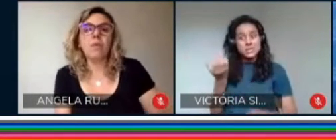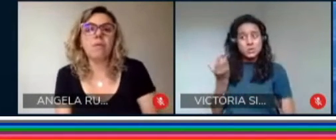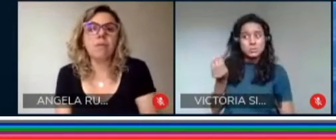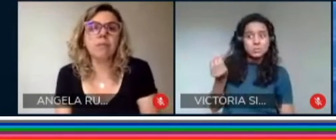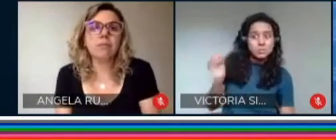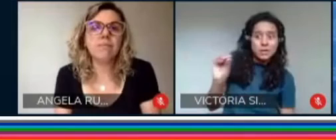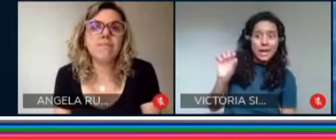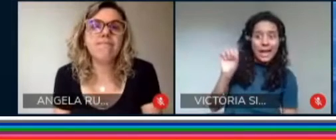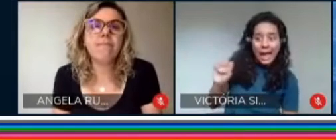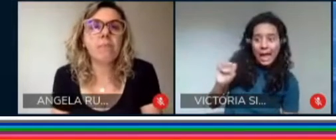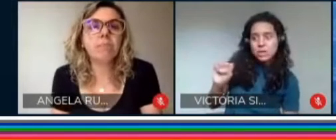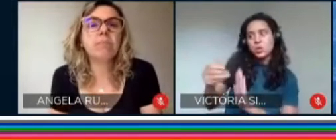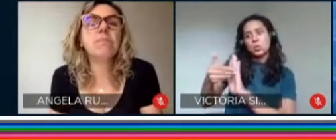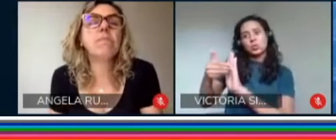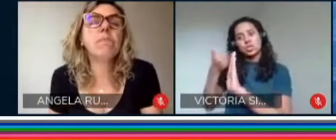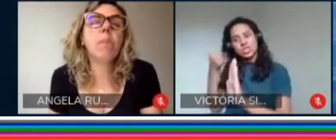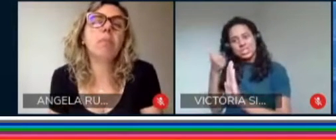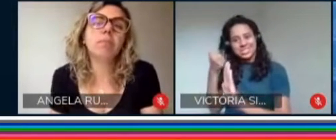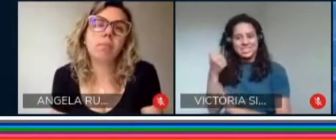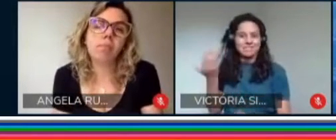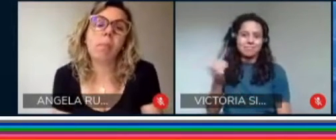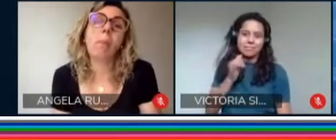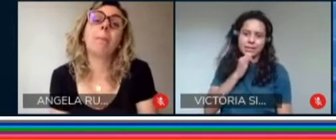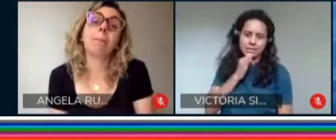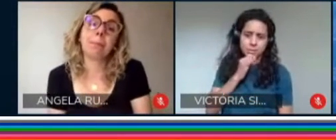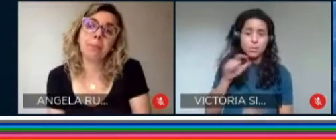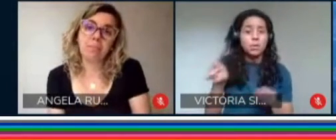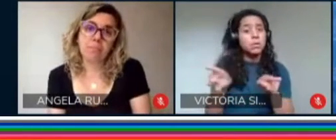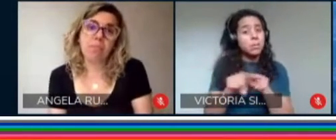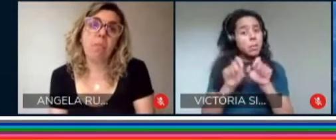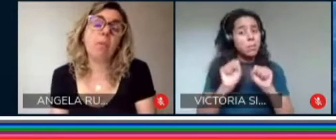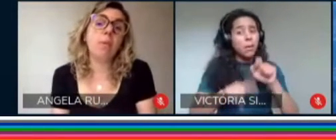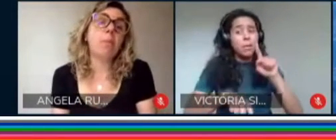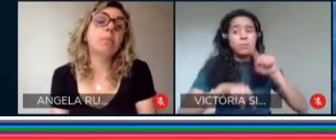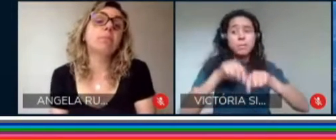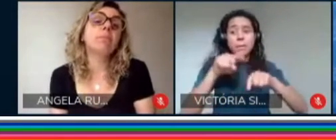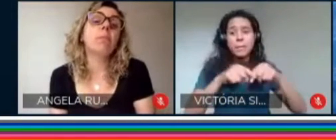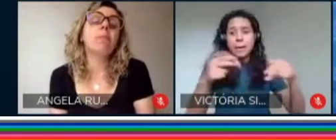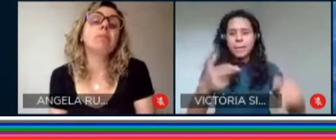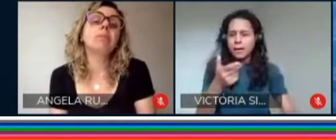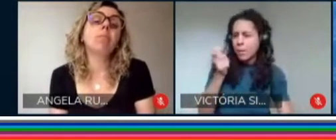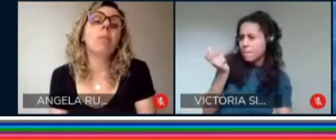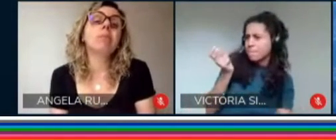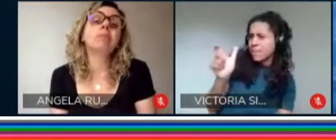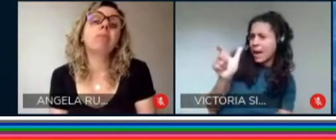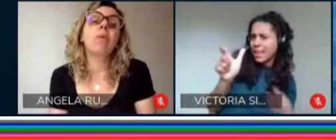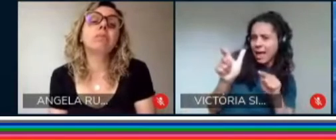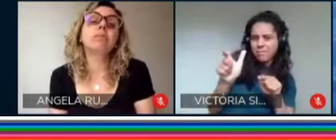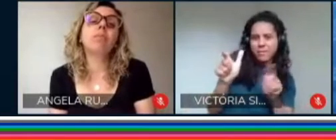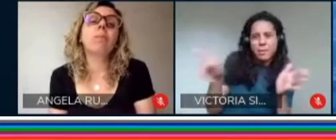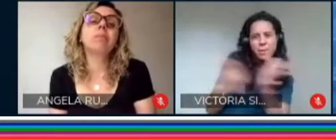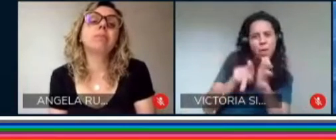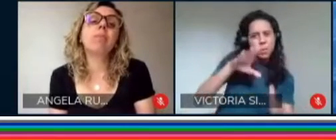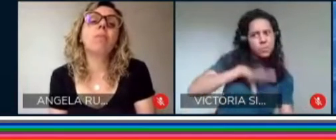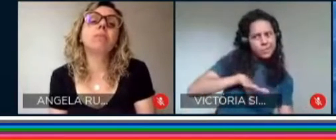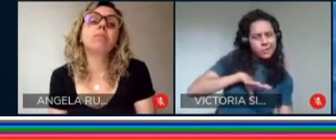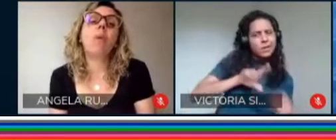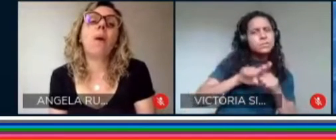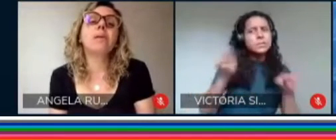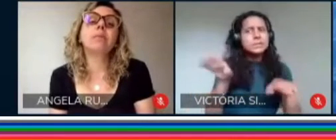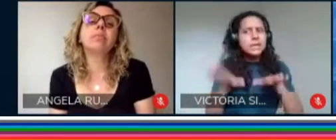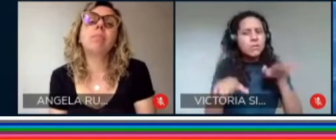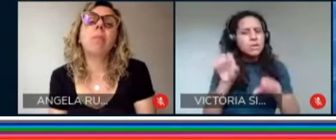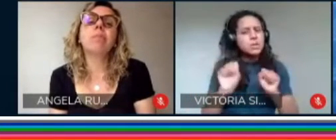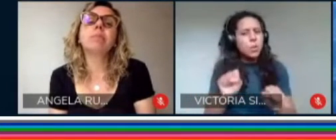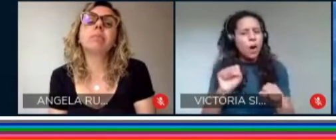precisasse procurar o termo em outros idiomas, né? Se talvez o termo não tenha tanta descrição em português,